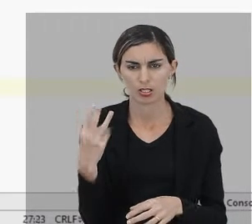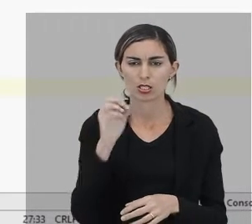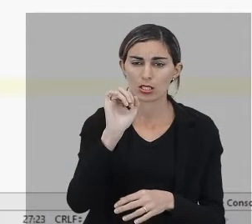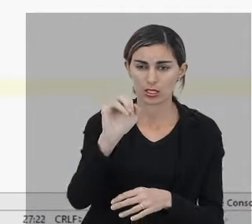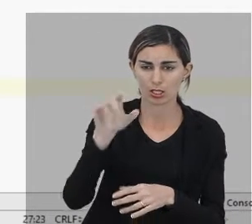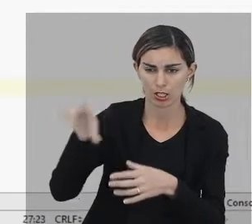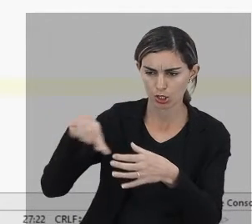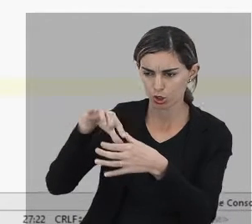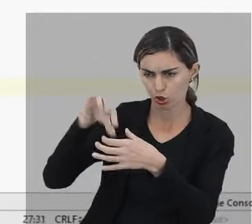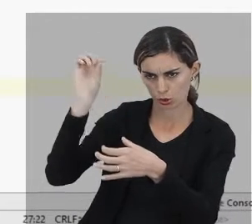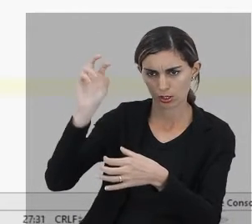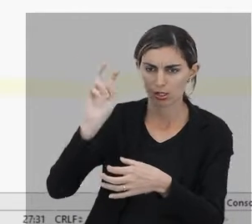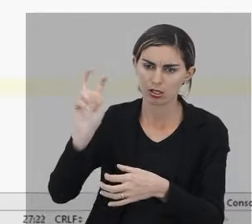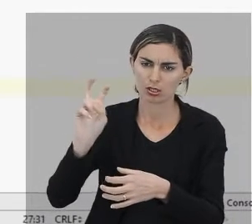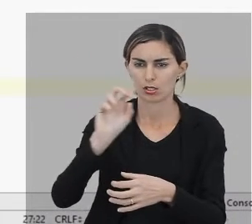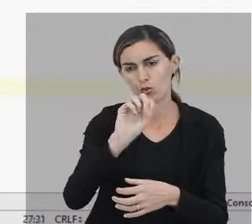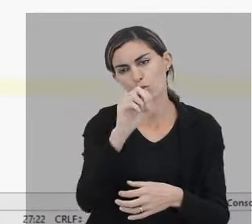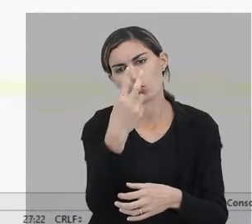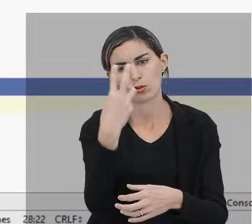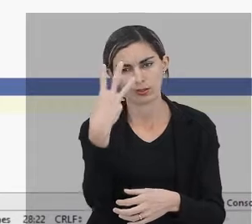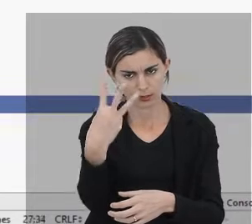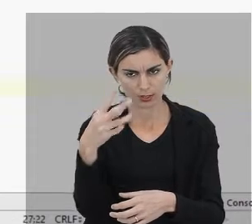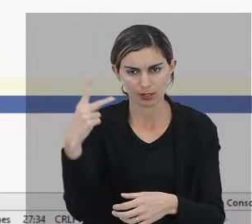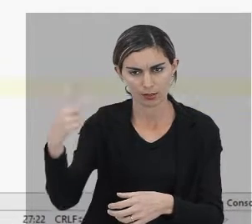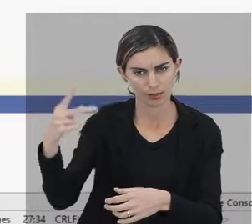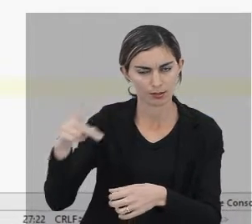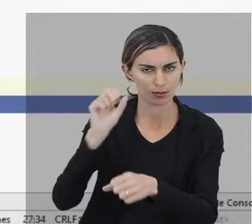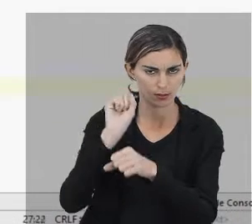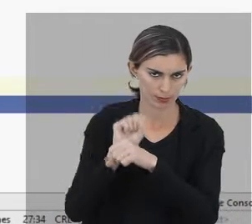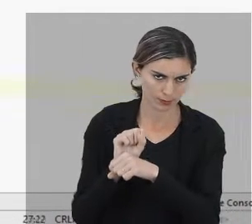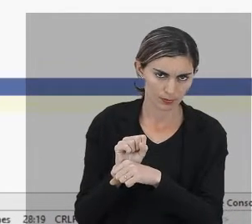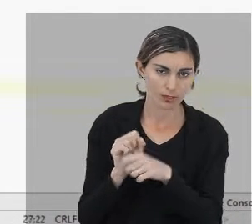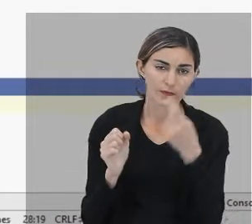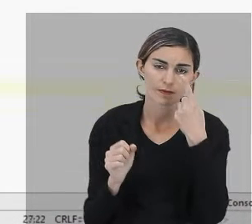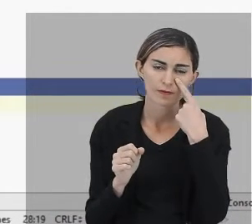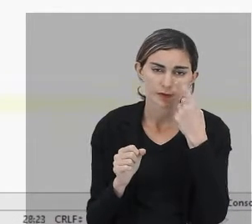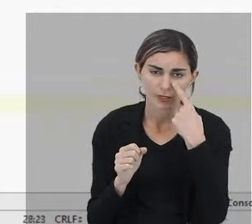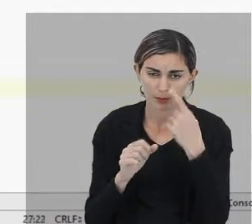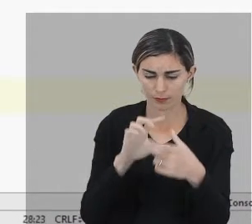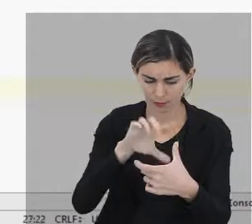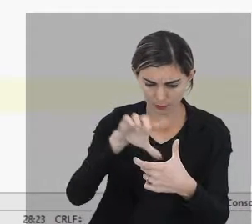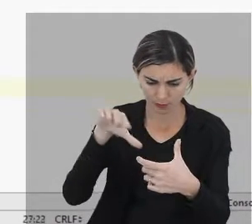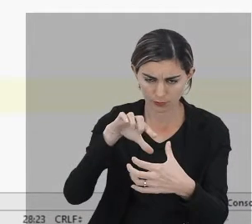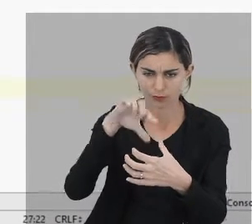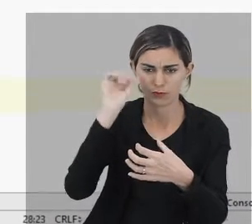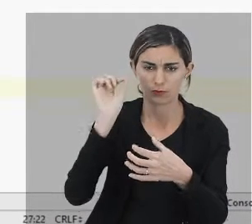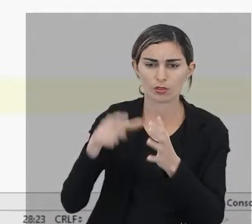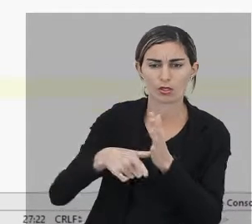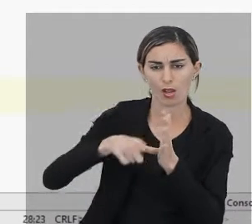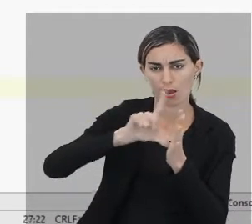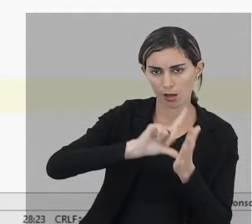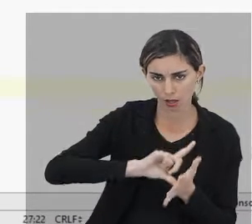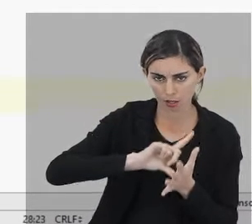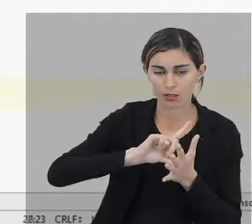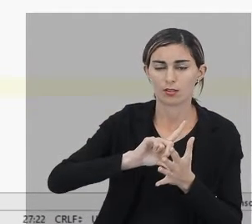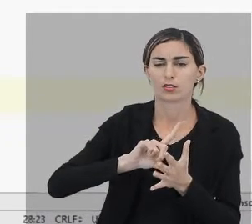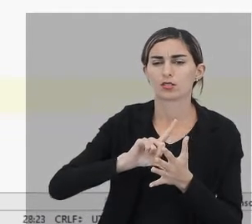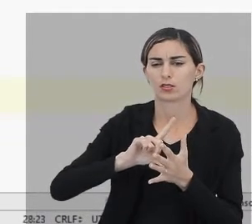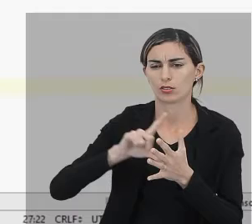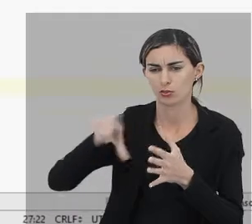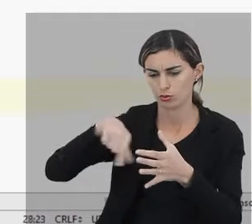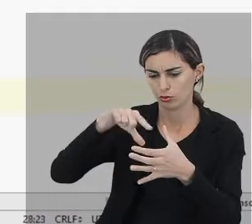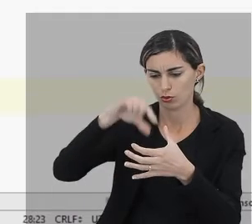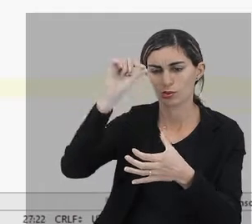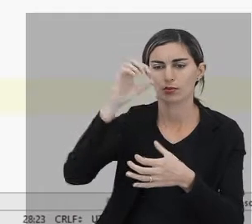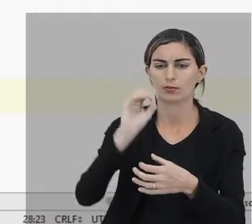se ele sortear 5 ou 3, ele para. Vamos ver se esse sorteio vai acontecer antes dele sortear